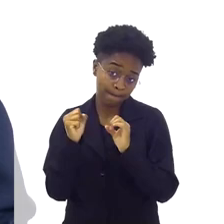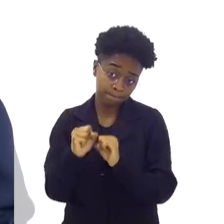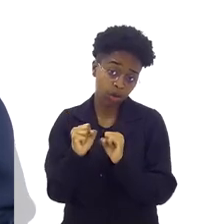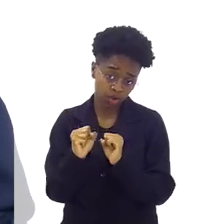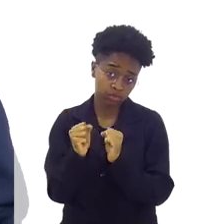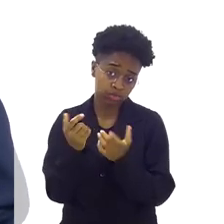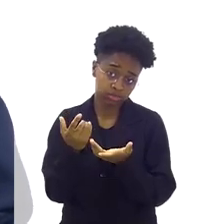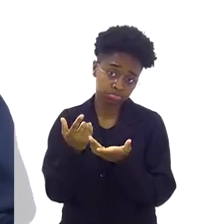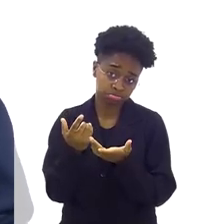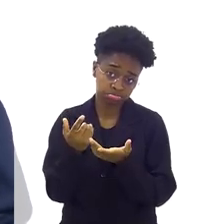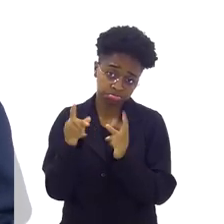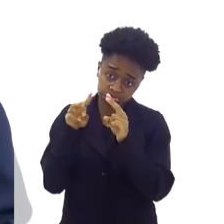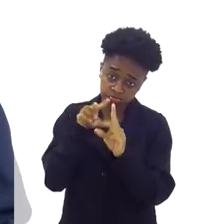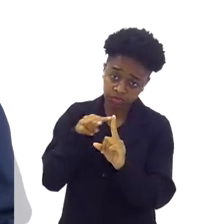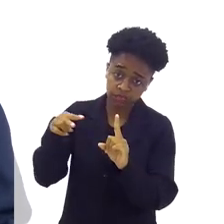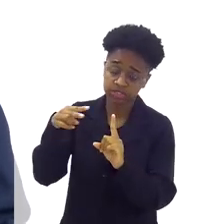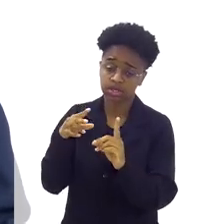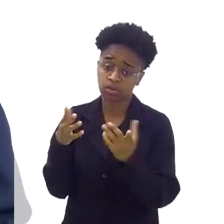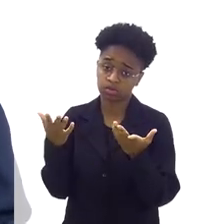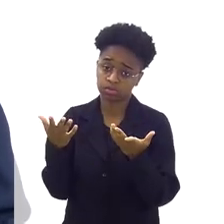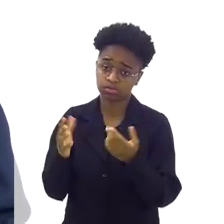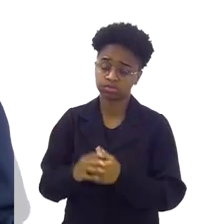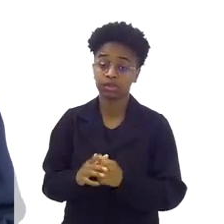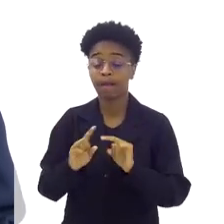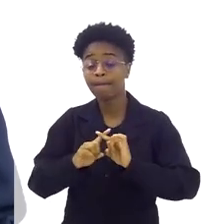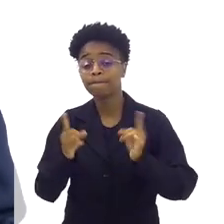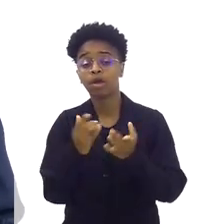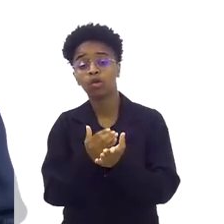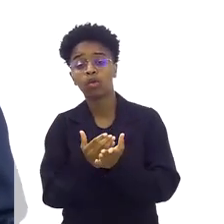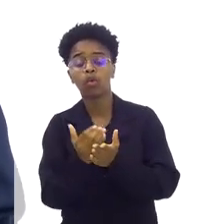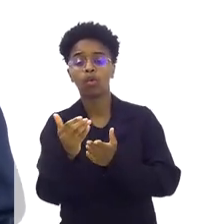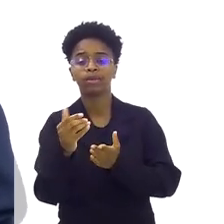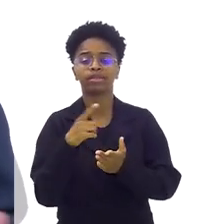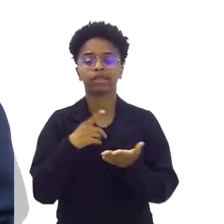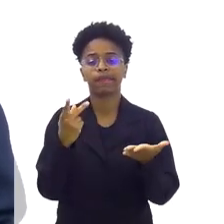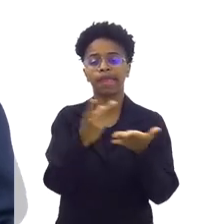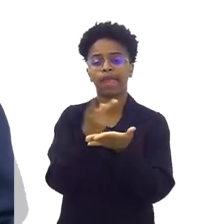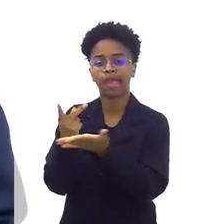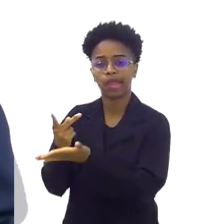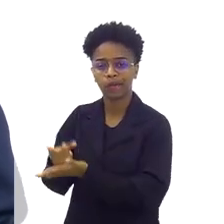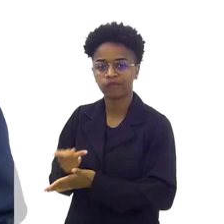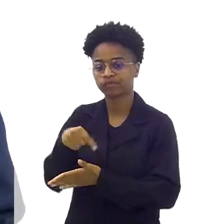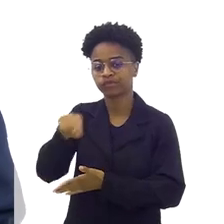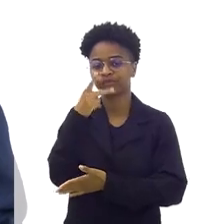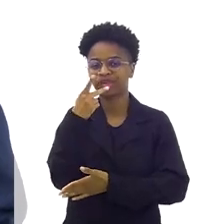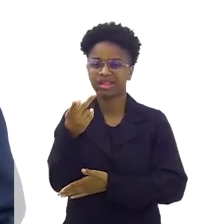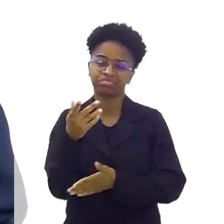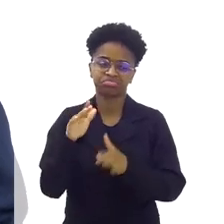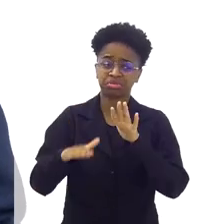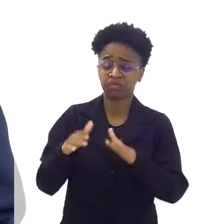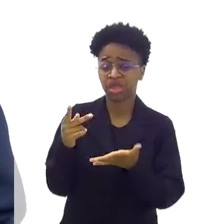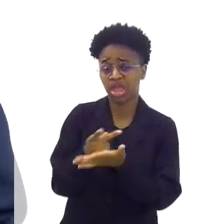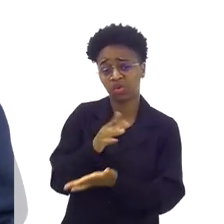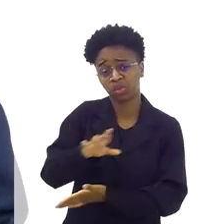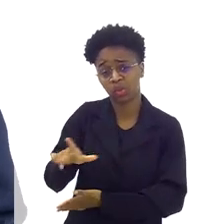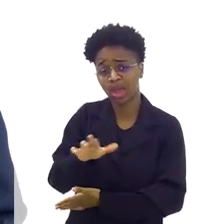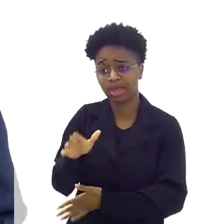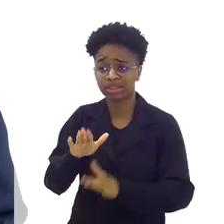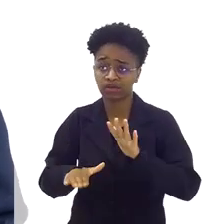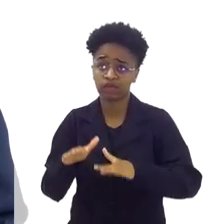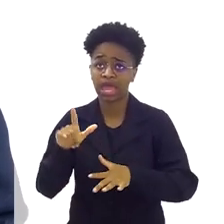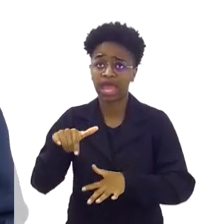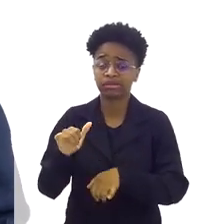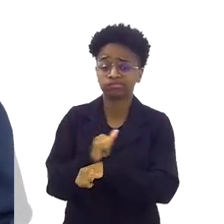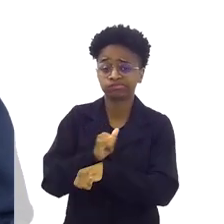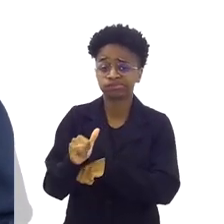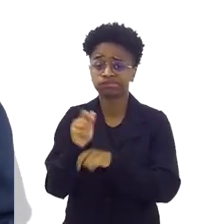jogo? Você pode ter essa visão, né? Por isso que é isso. No começo, você vendo alguns erros, você fala, tá, talvez isso não seja um erro, talvez isso